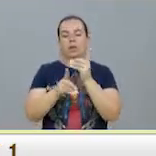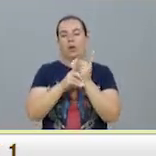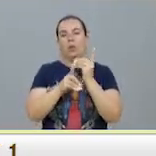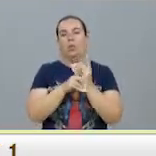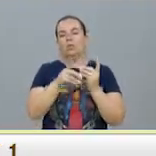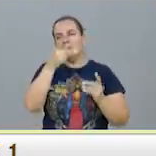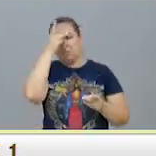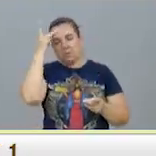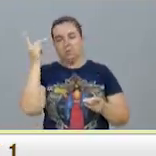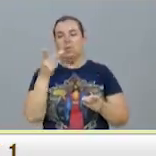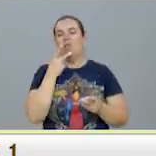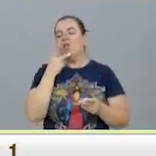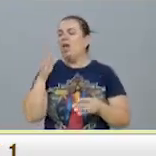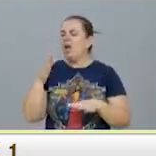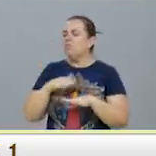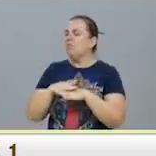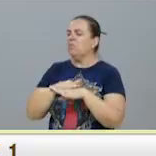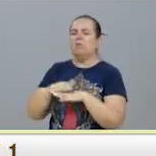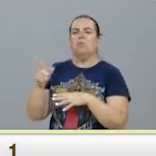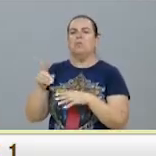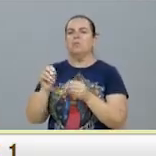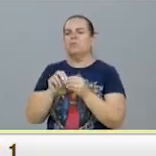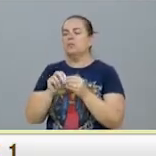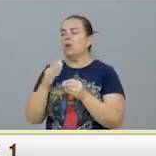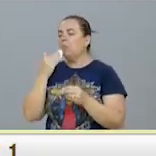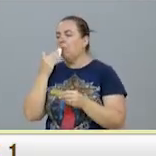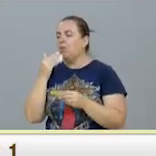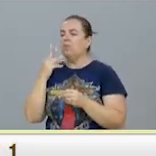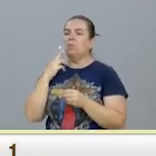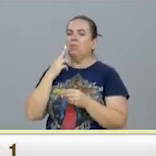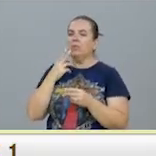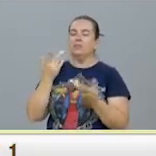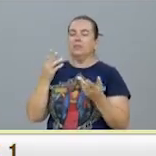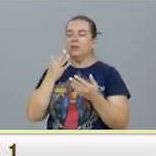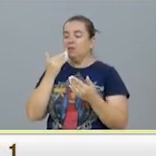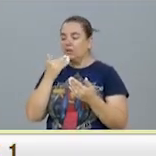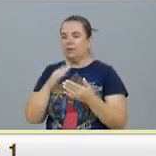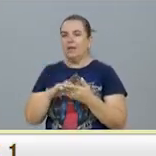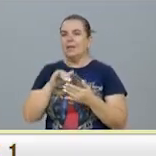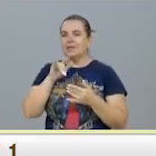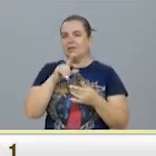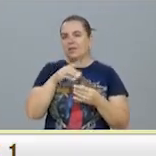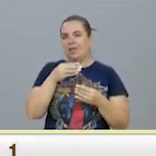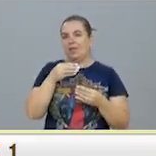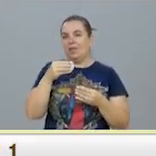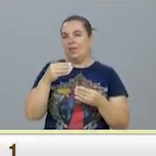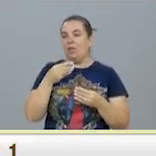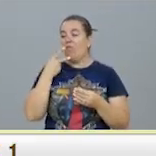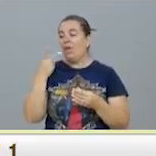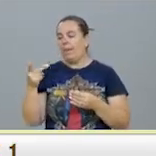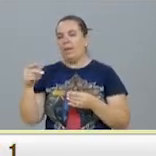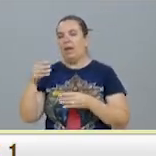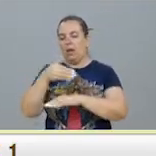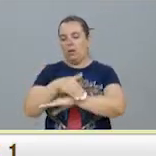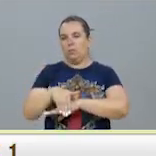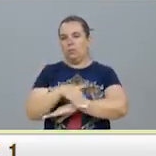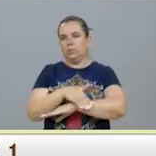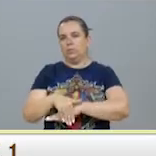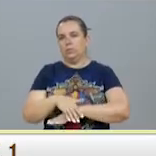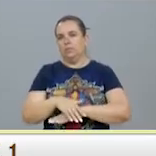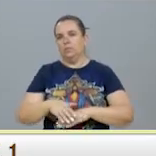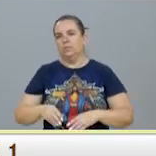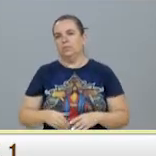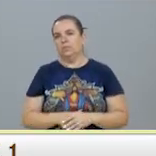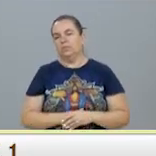fazer uma janta? Vamos? Se você não dá endereço, não vai dar certo não. Eu estou devendo uma janta para o ministério